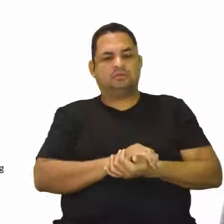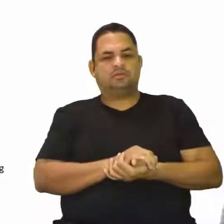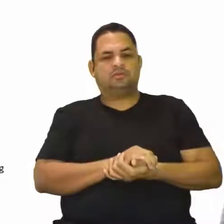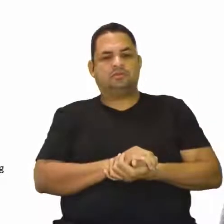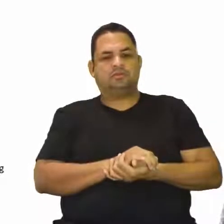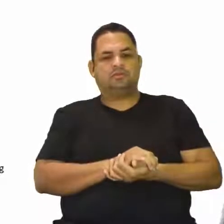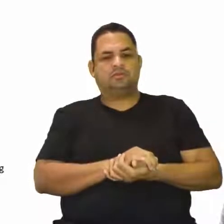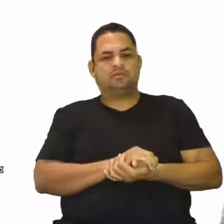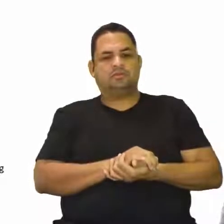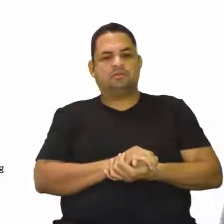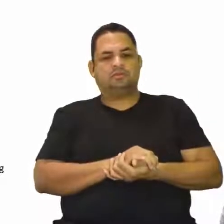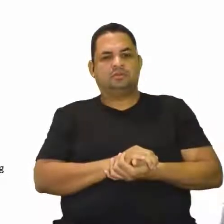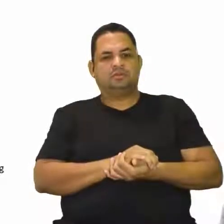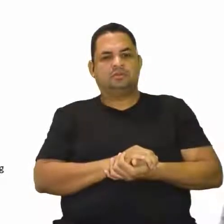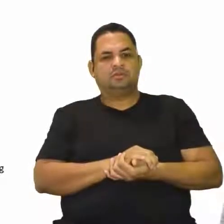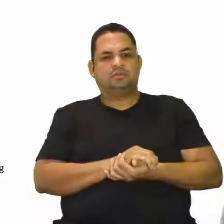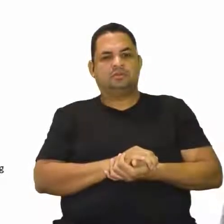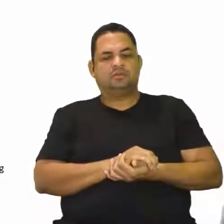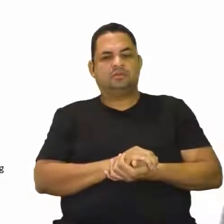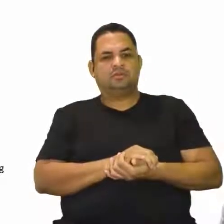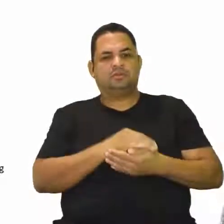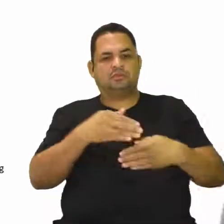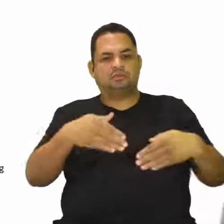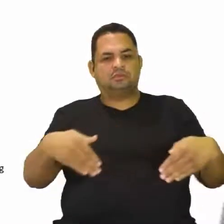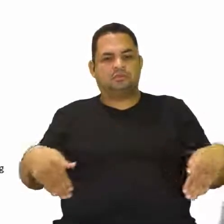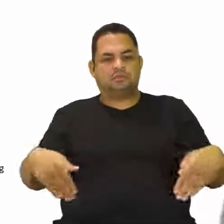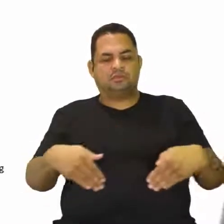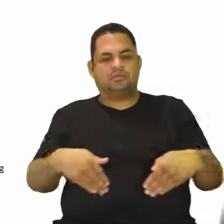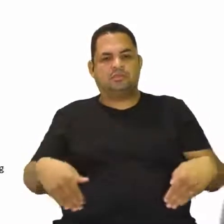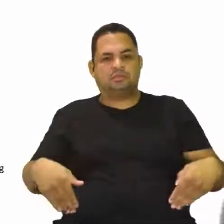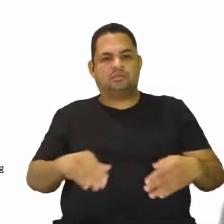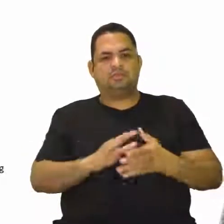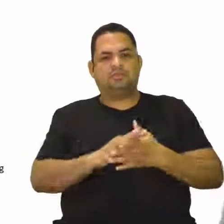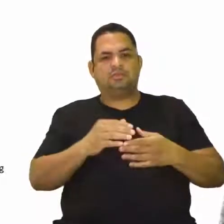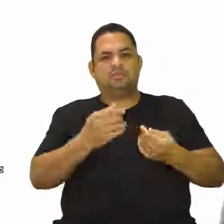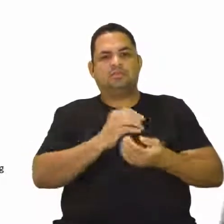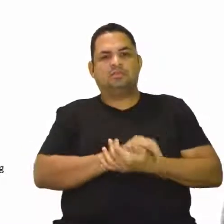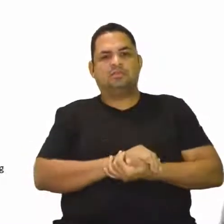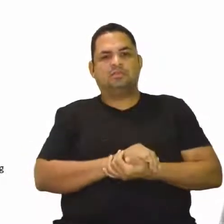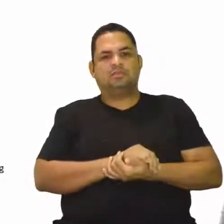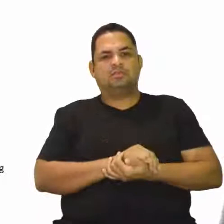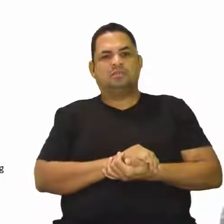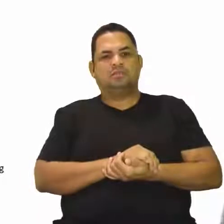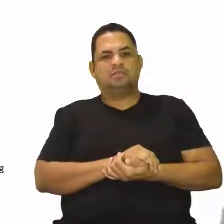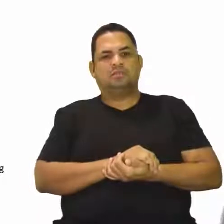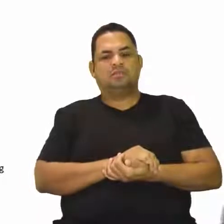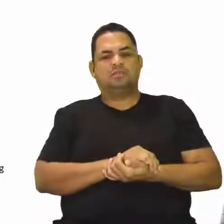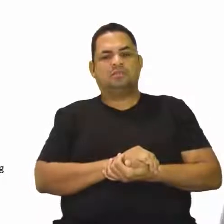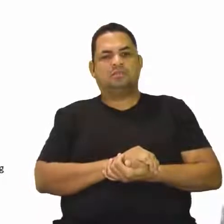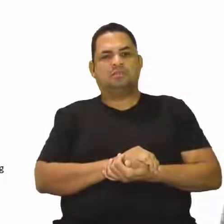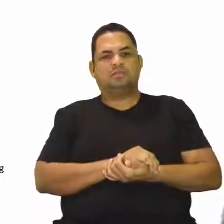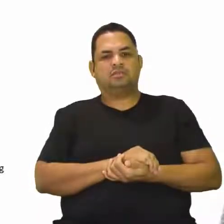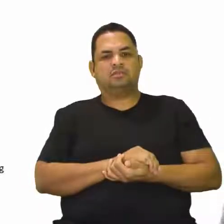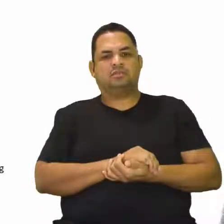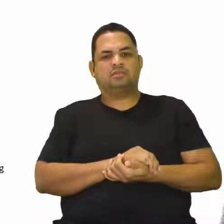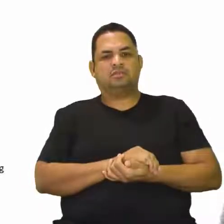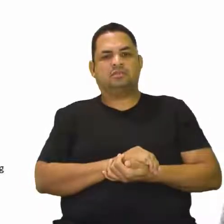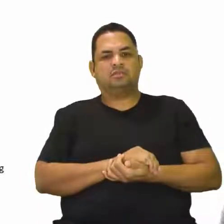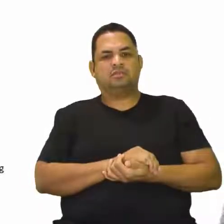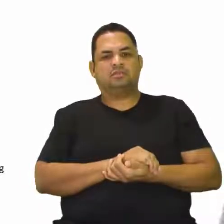esposa dele a tanto é que a saia está amarrado assim ó tá vai